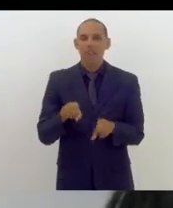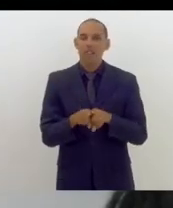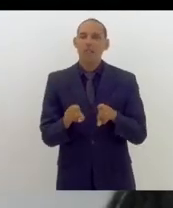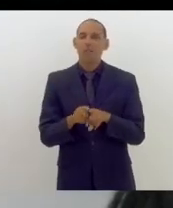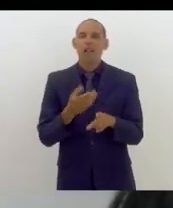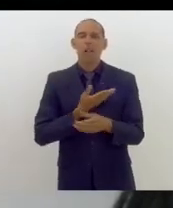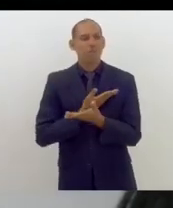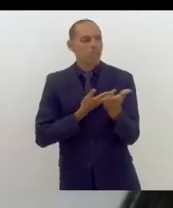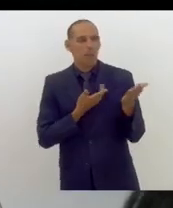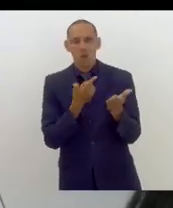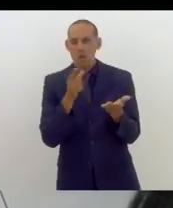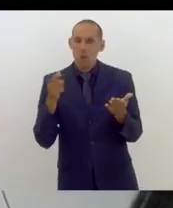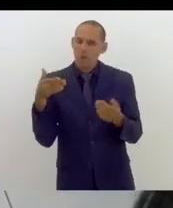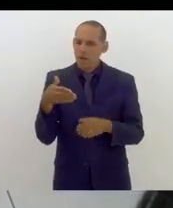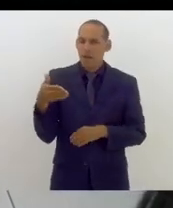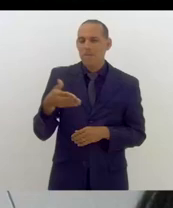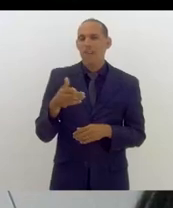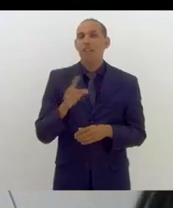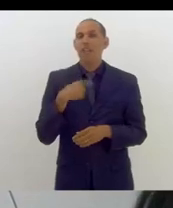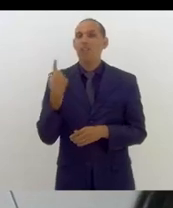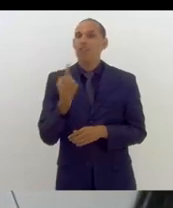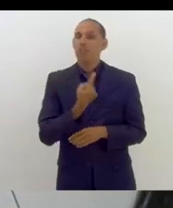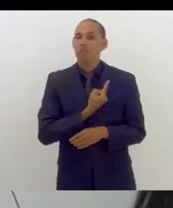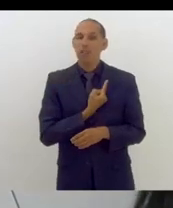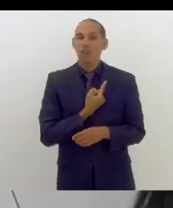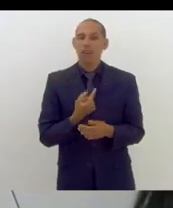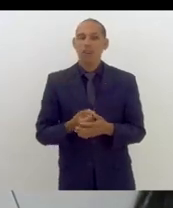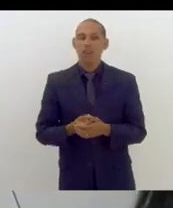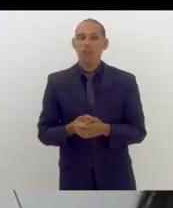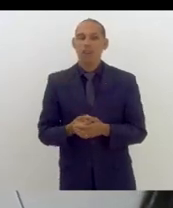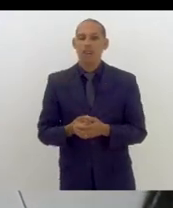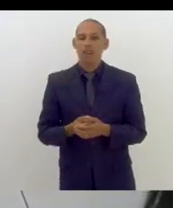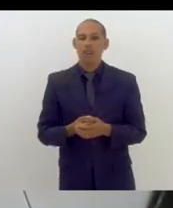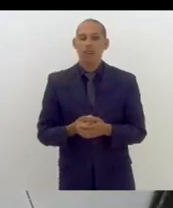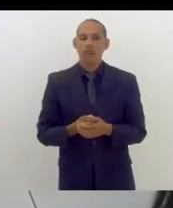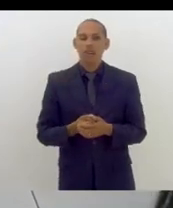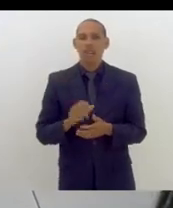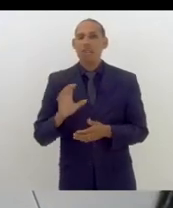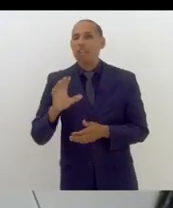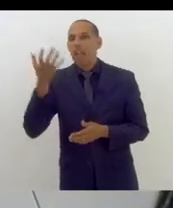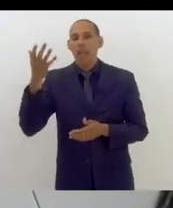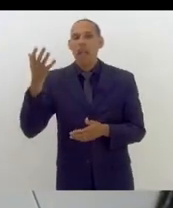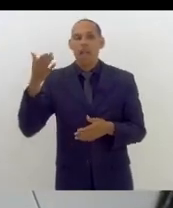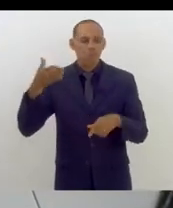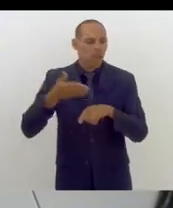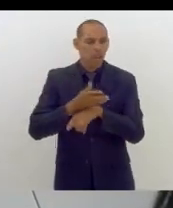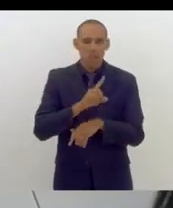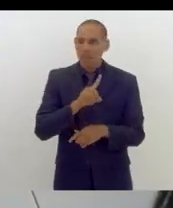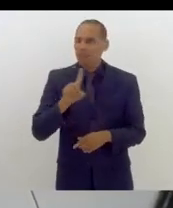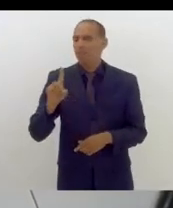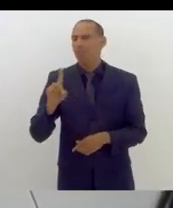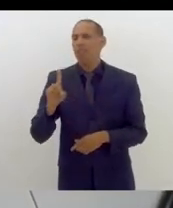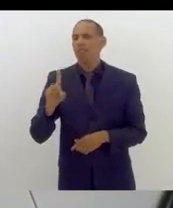que estão aqui presente então a gente não caiu de paraquedas nesse negócio não Instituto araraiar em petruação